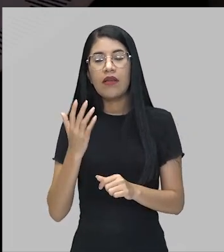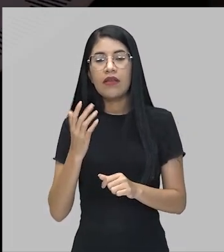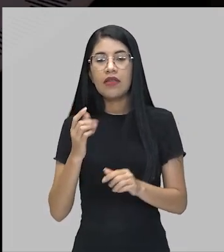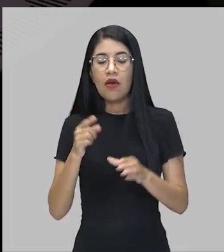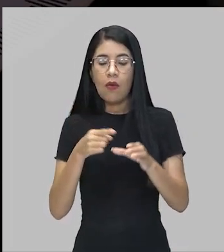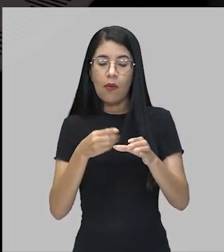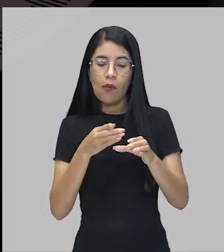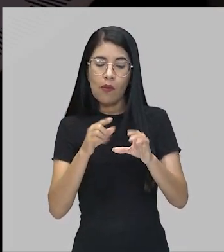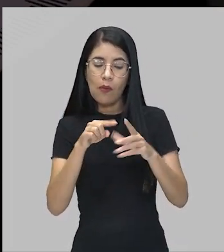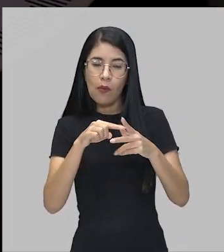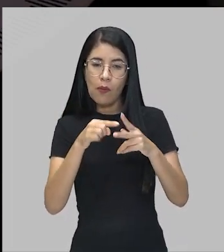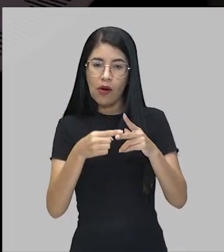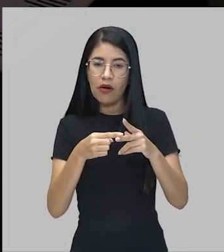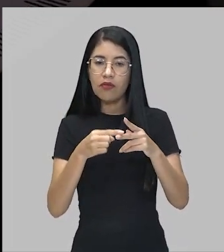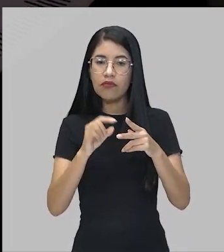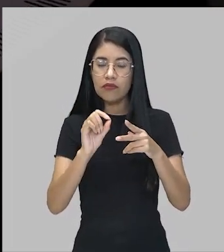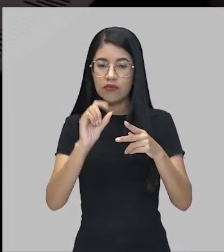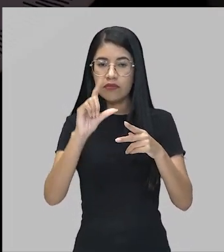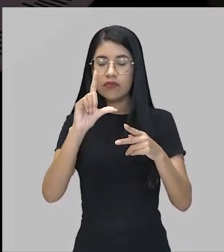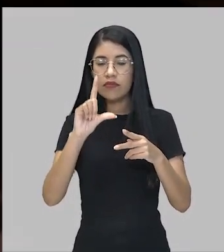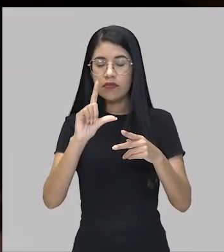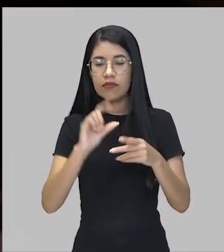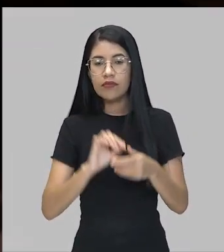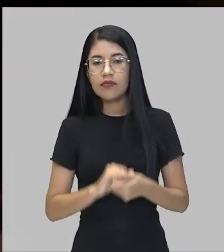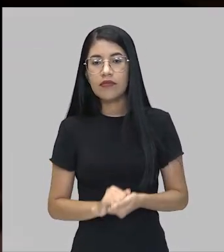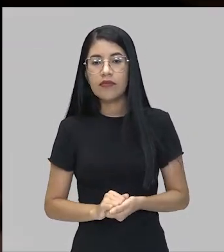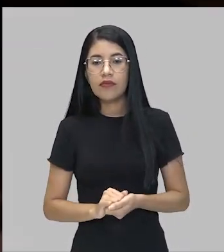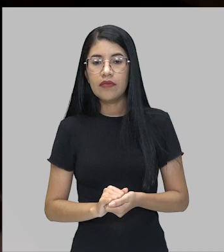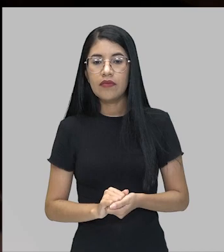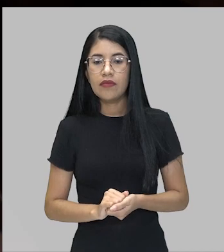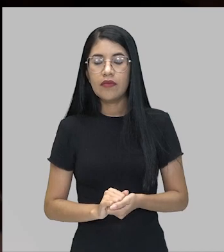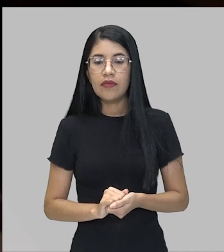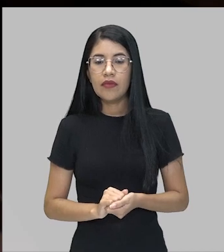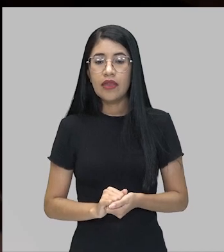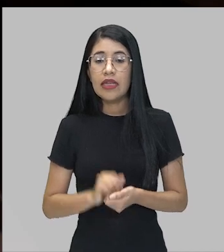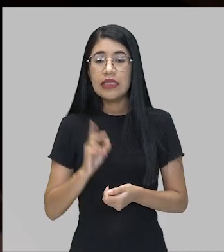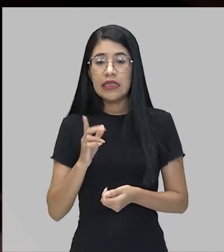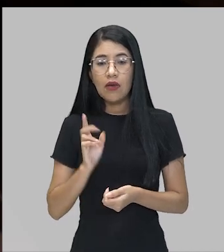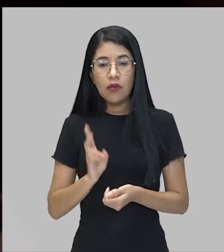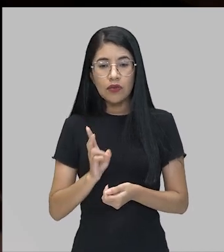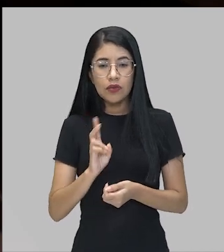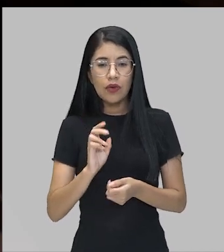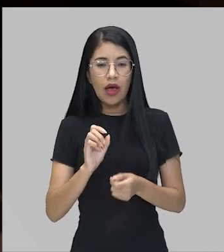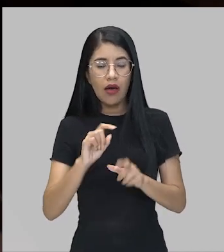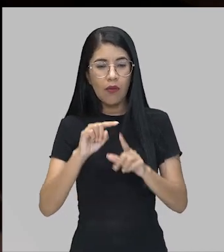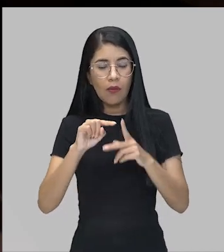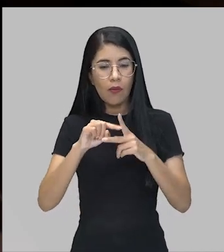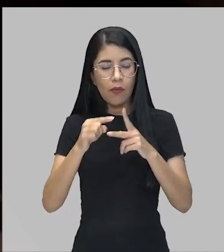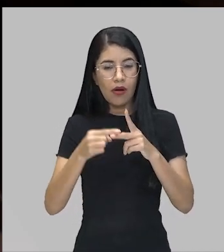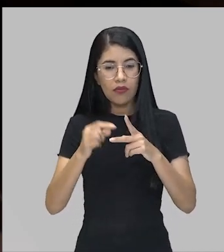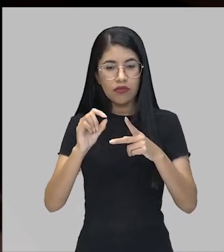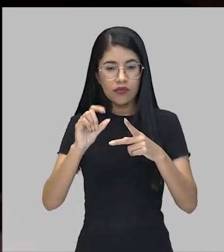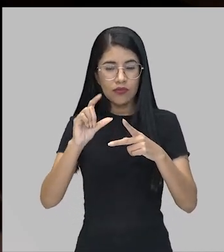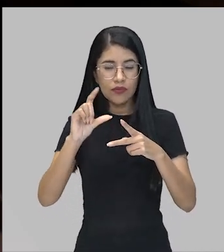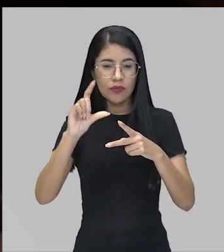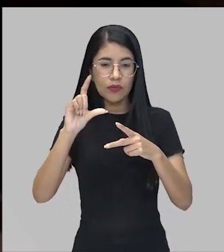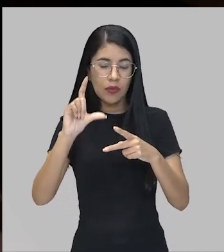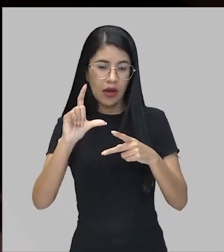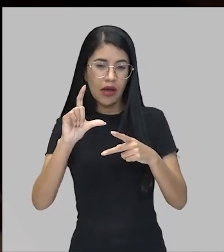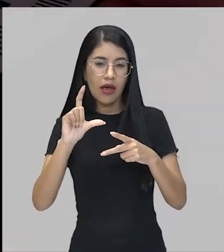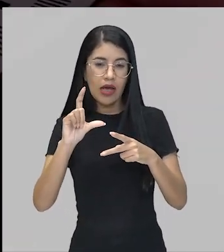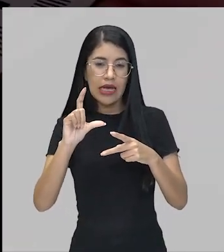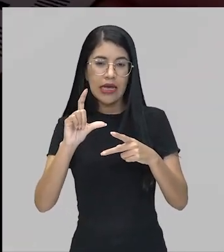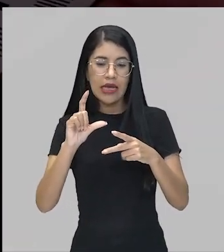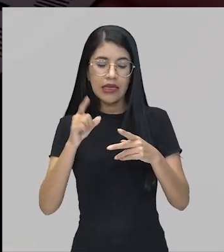refratado aumenta. Se chegarmos ao extremo de continuarmos a aumentar o ângulo incidente, de forma que o